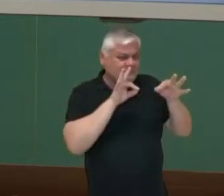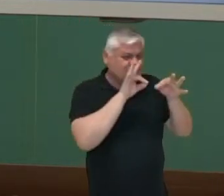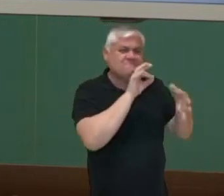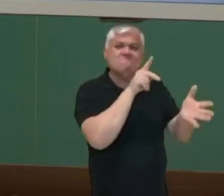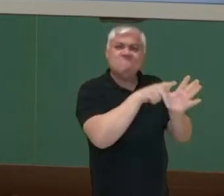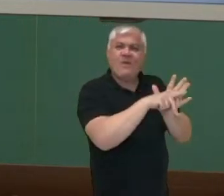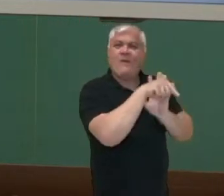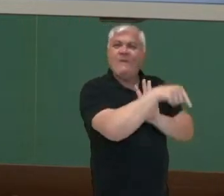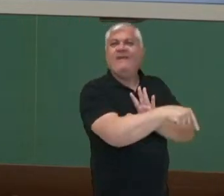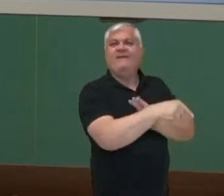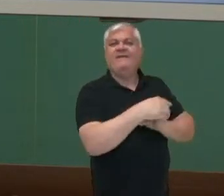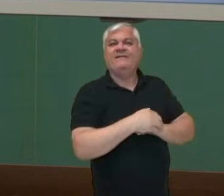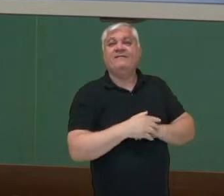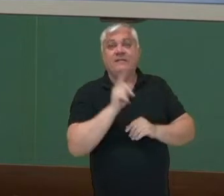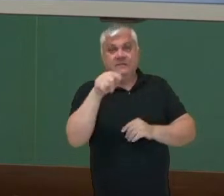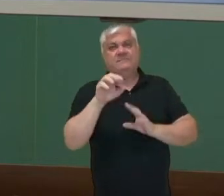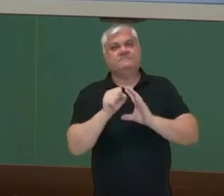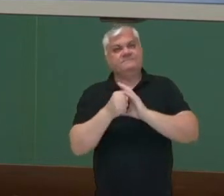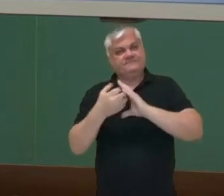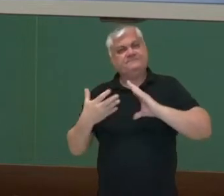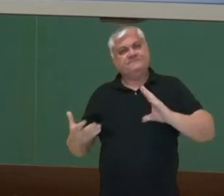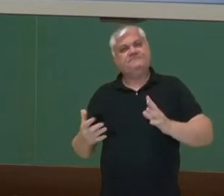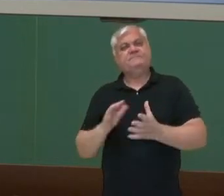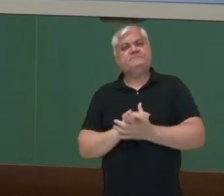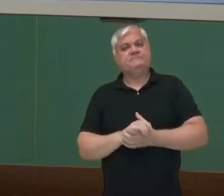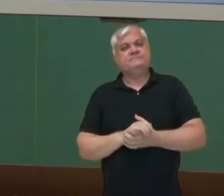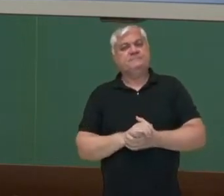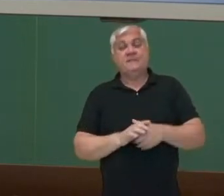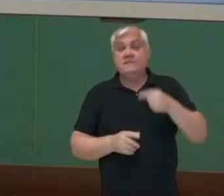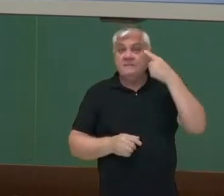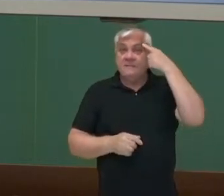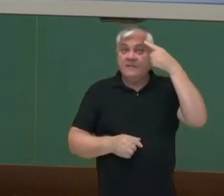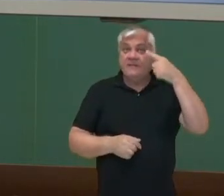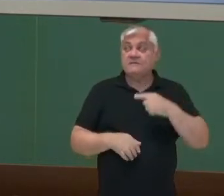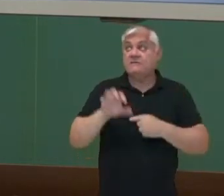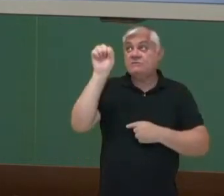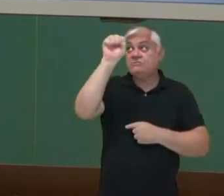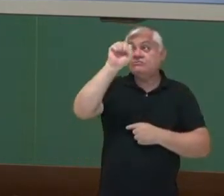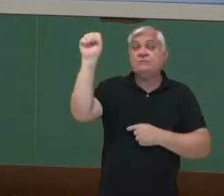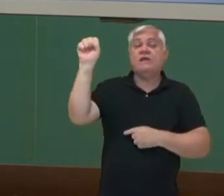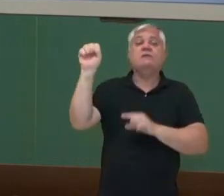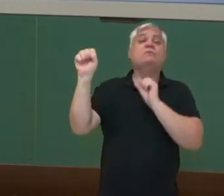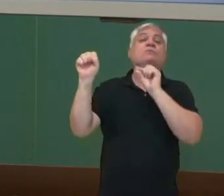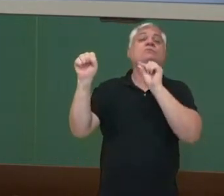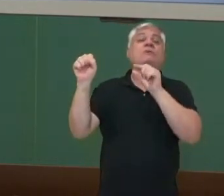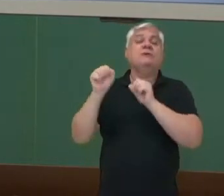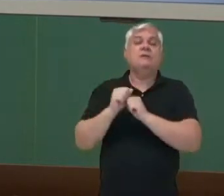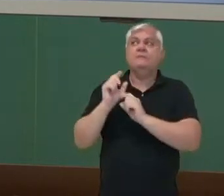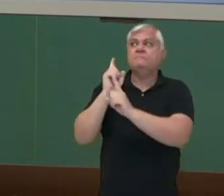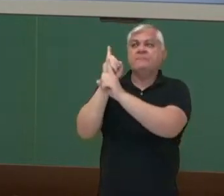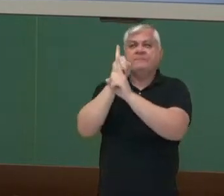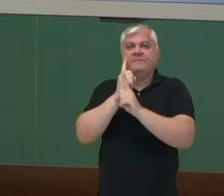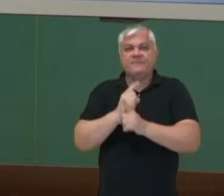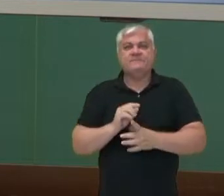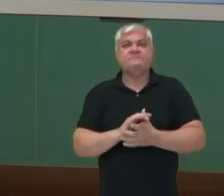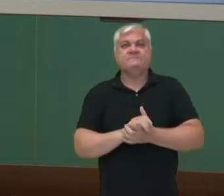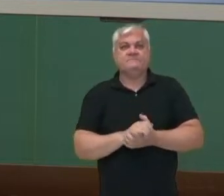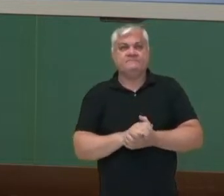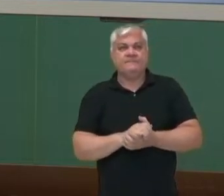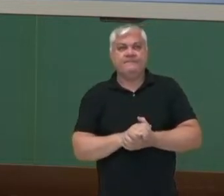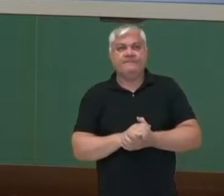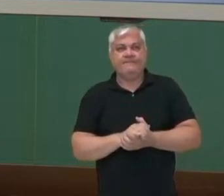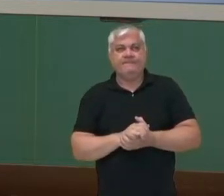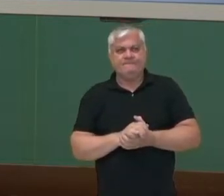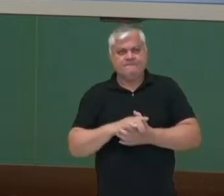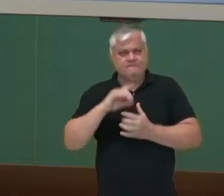essas características que a gente identifica, né? E se eu pensar no sudeste, quais são encontradas lá? Será que